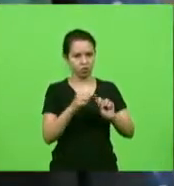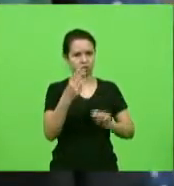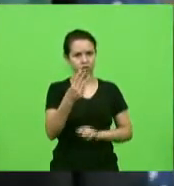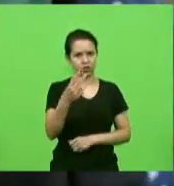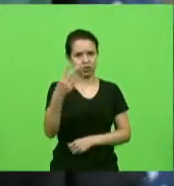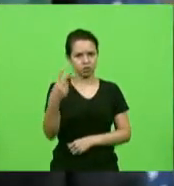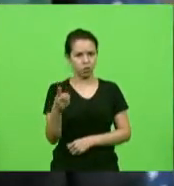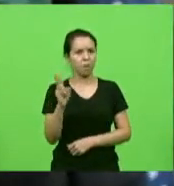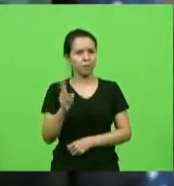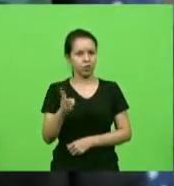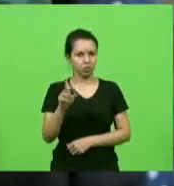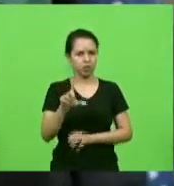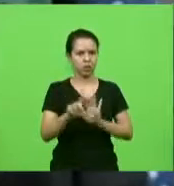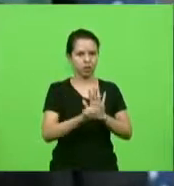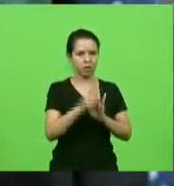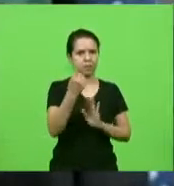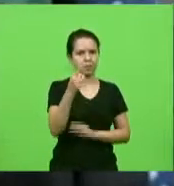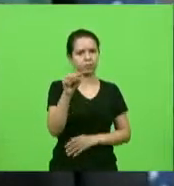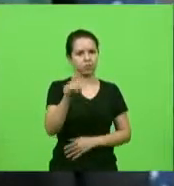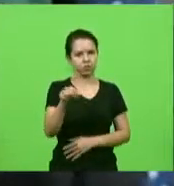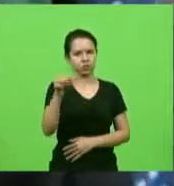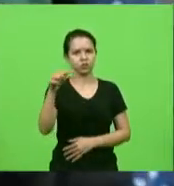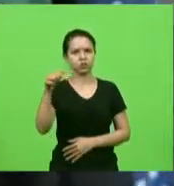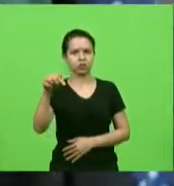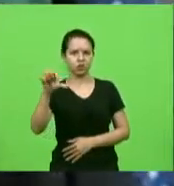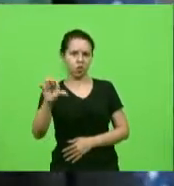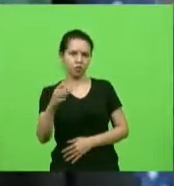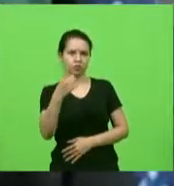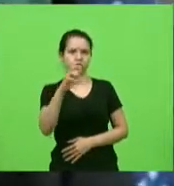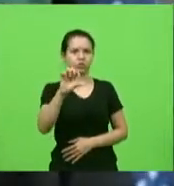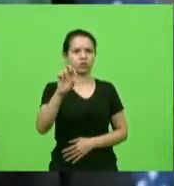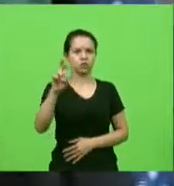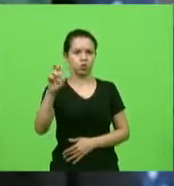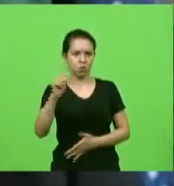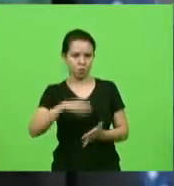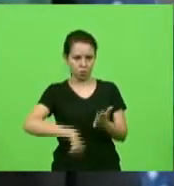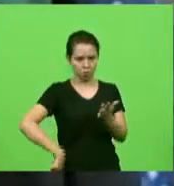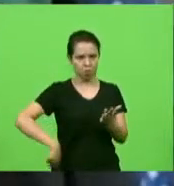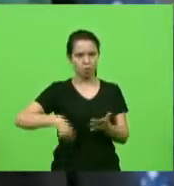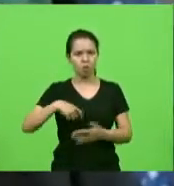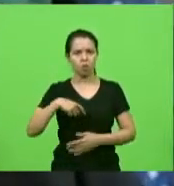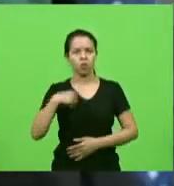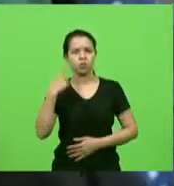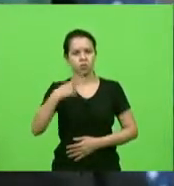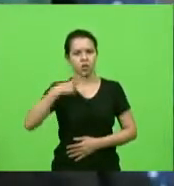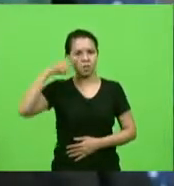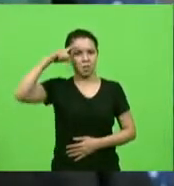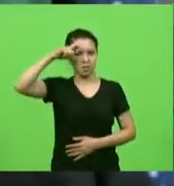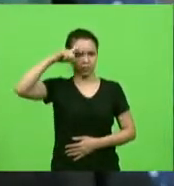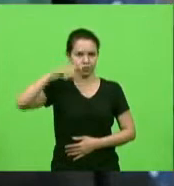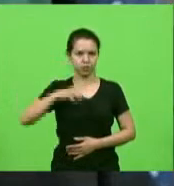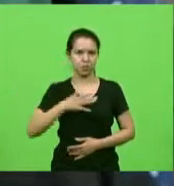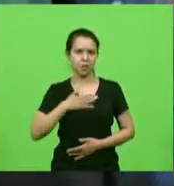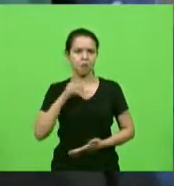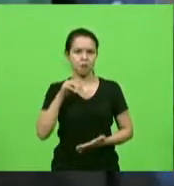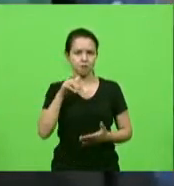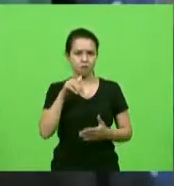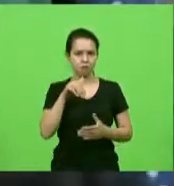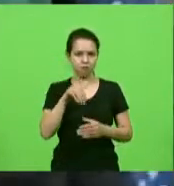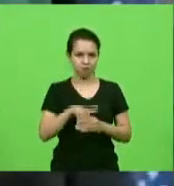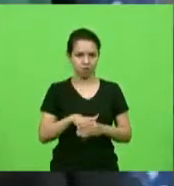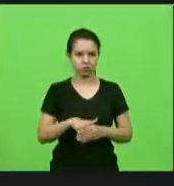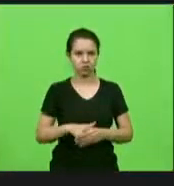mesma Lei 1079 de 1950. Assina, deputado Marco G. É o meu voto, senhor